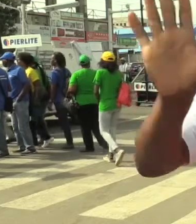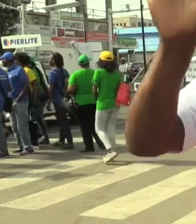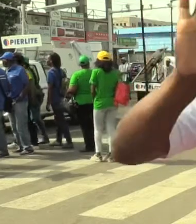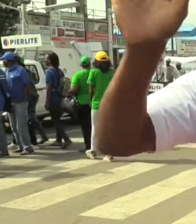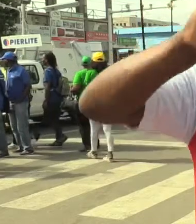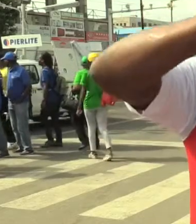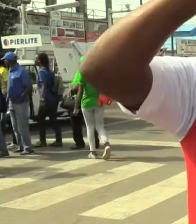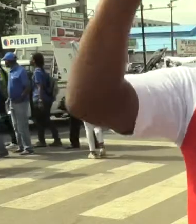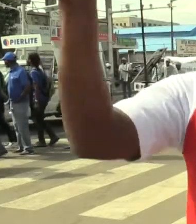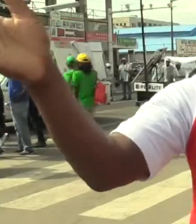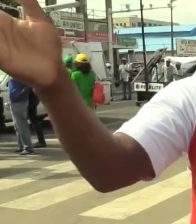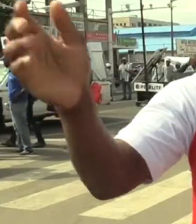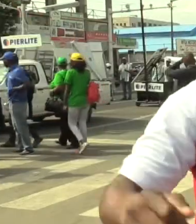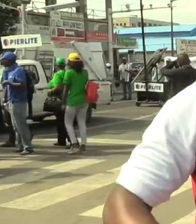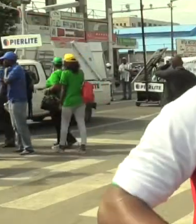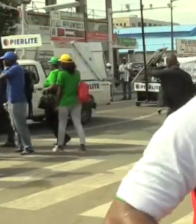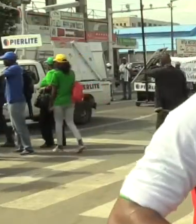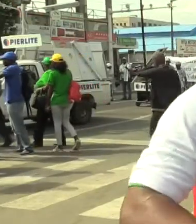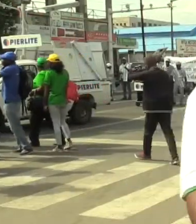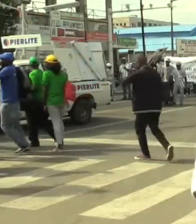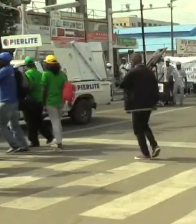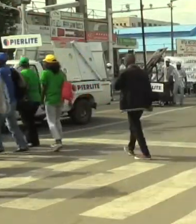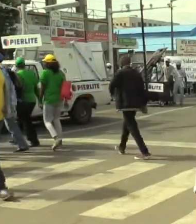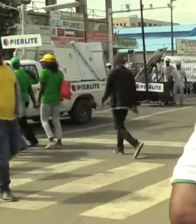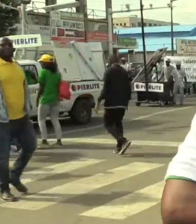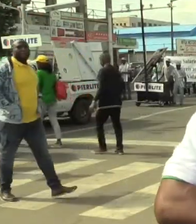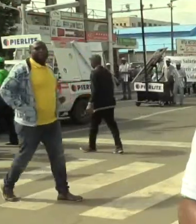Faço limpeza em casas, só isso.